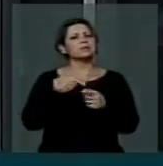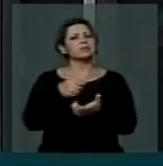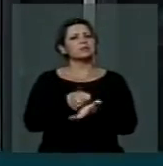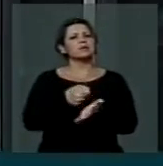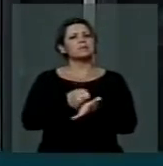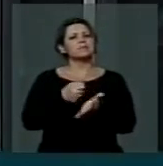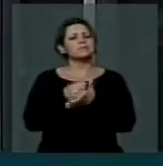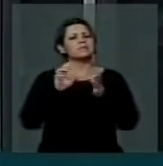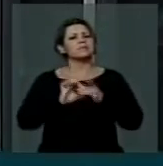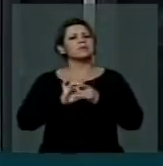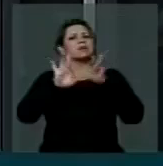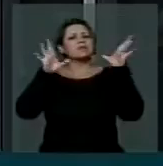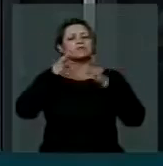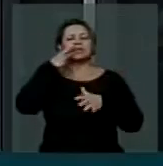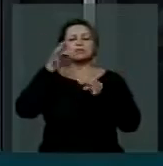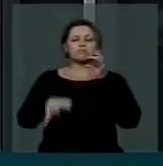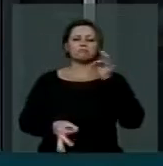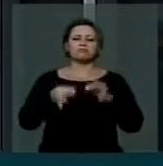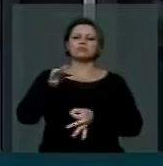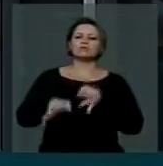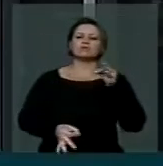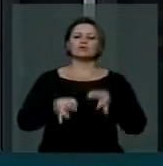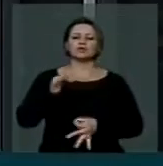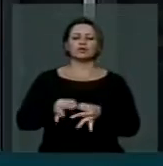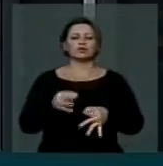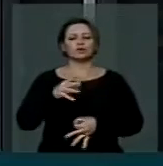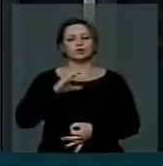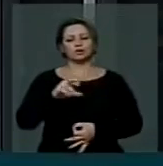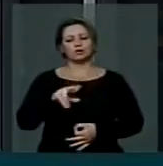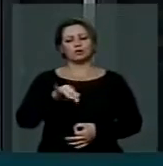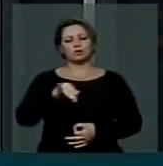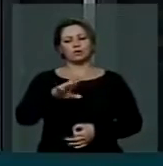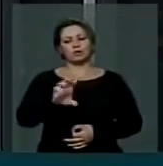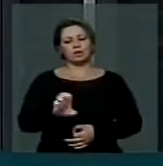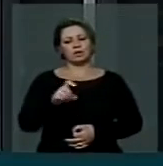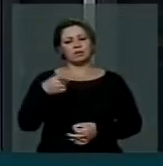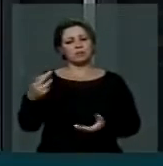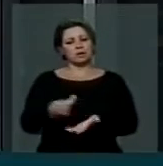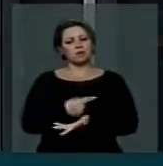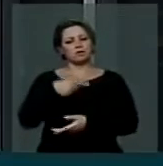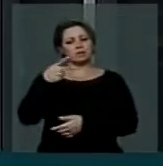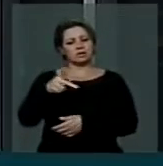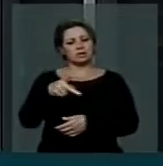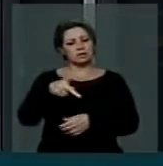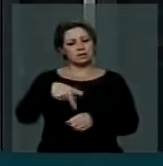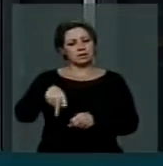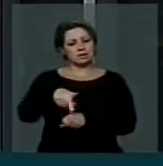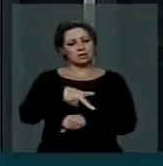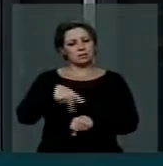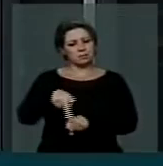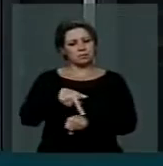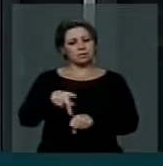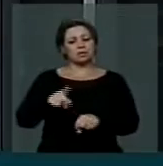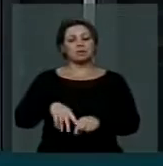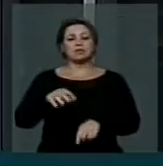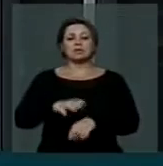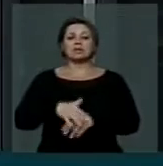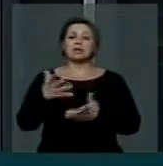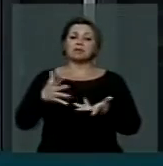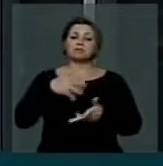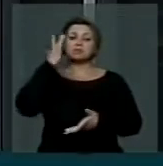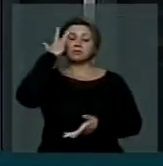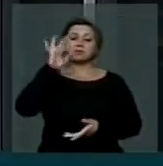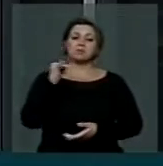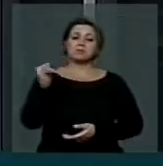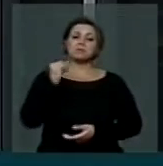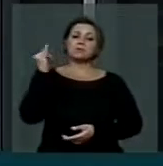absolutamente autônomo para julgar ou não os crimes praticados em seu território. E talvez a mais importante delas,